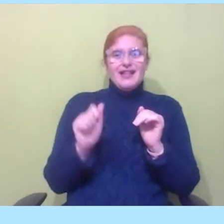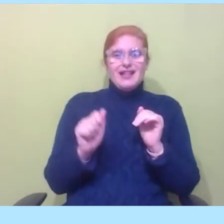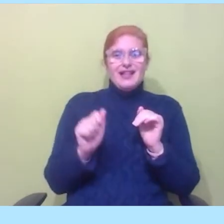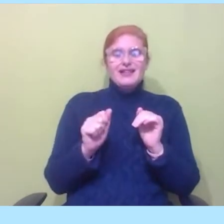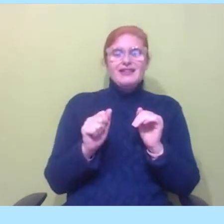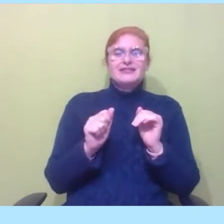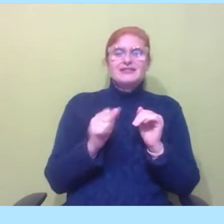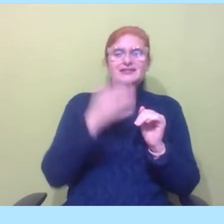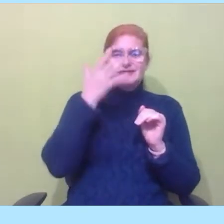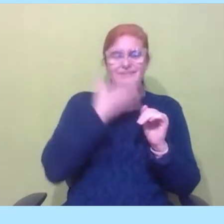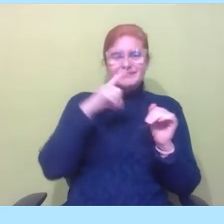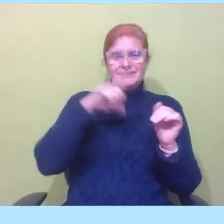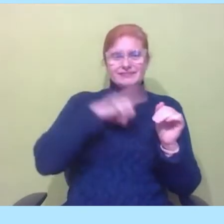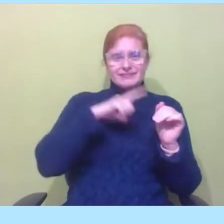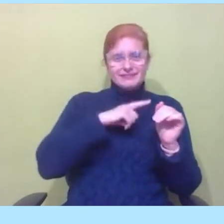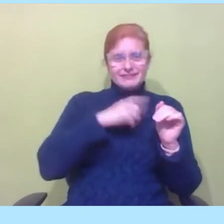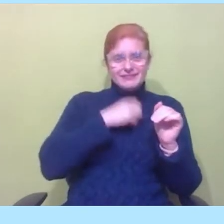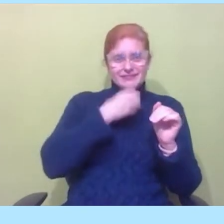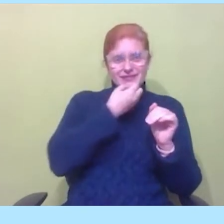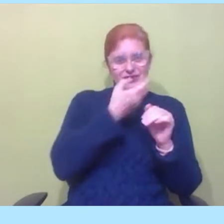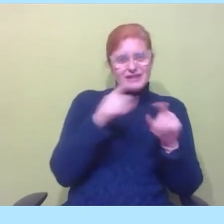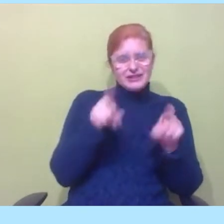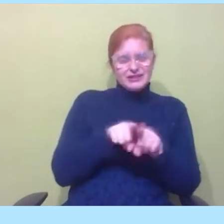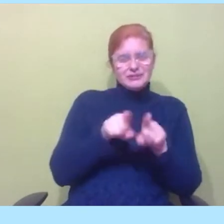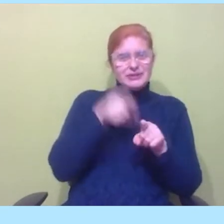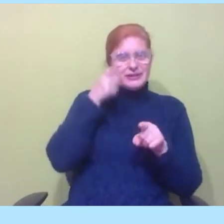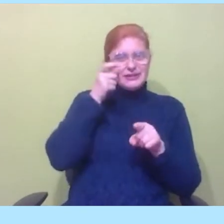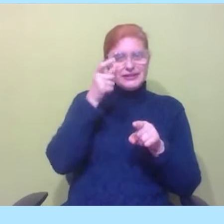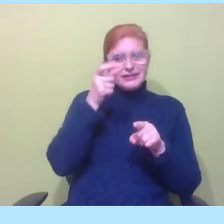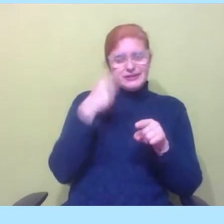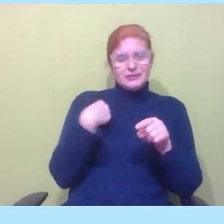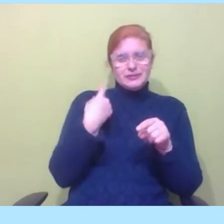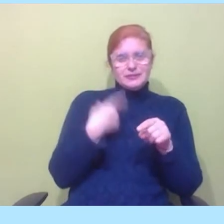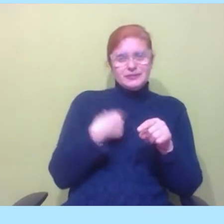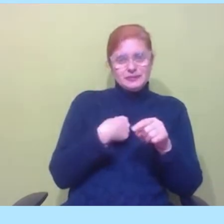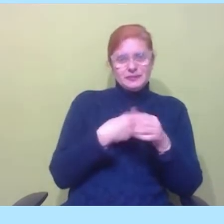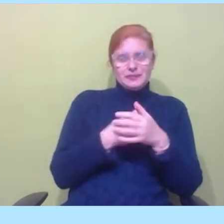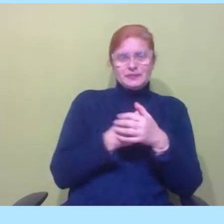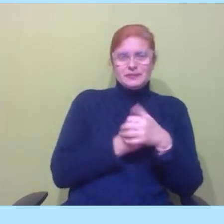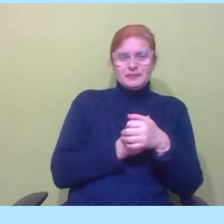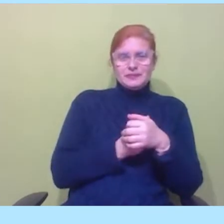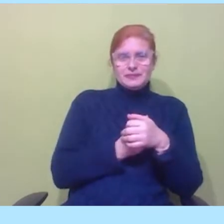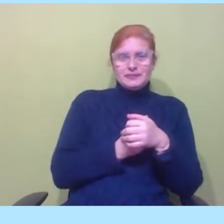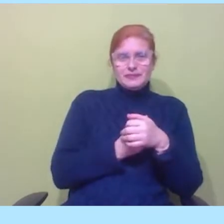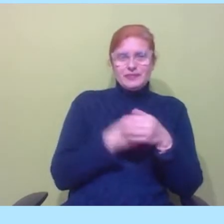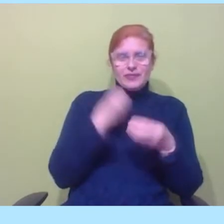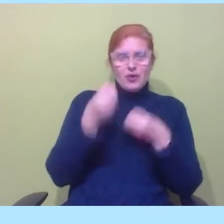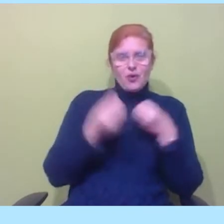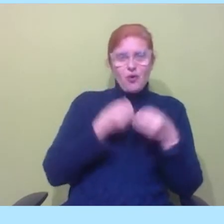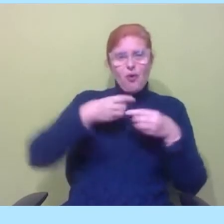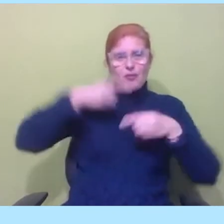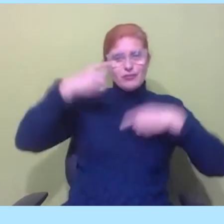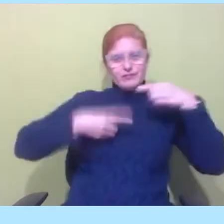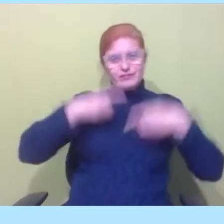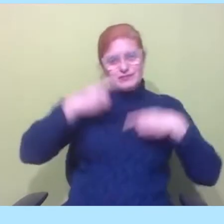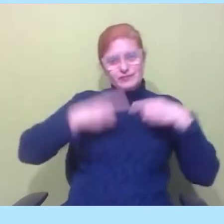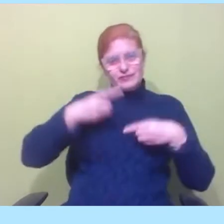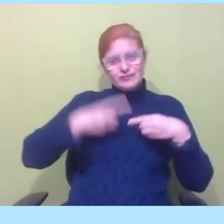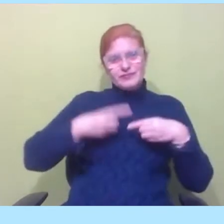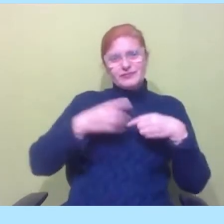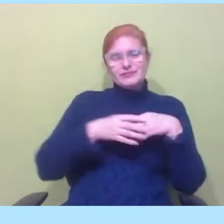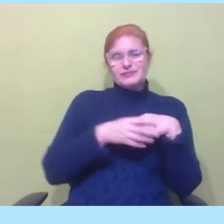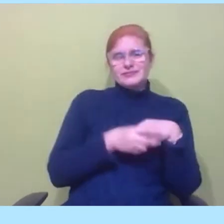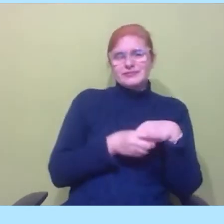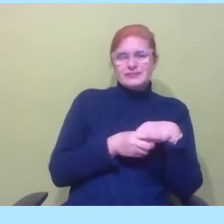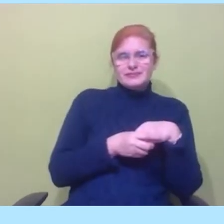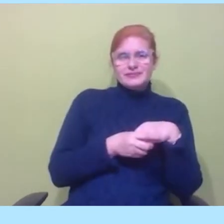bem interessantes para a gente nesse sentido, como deixar esse debate né,